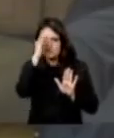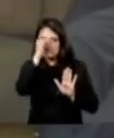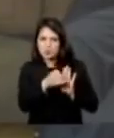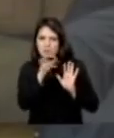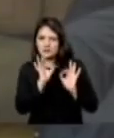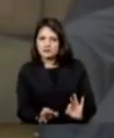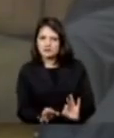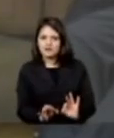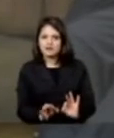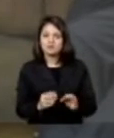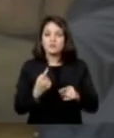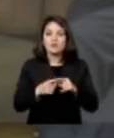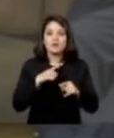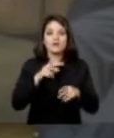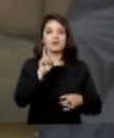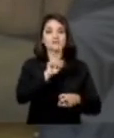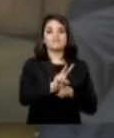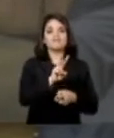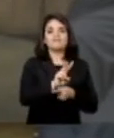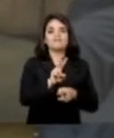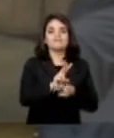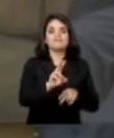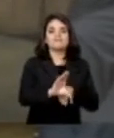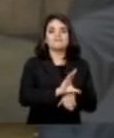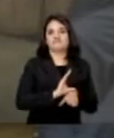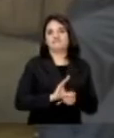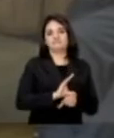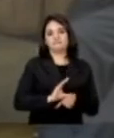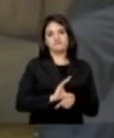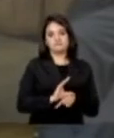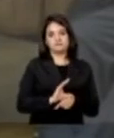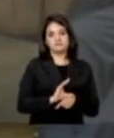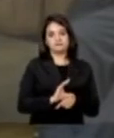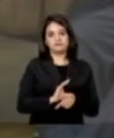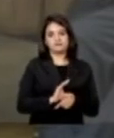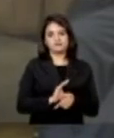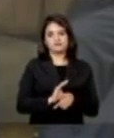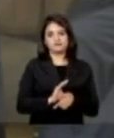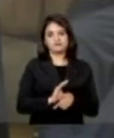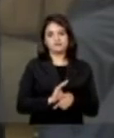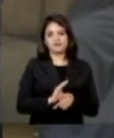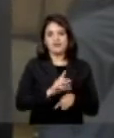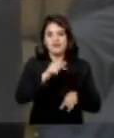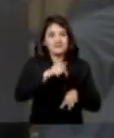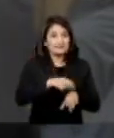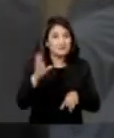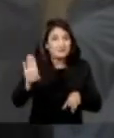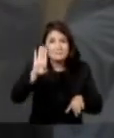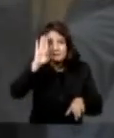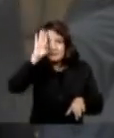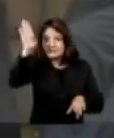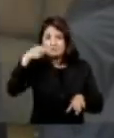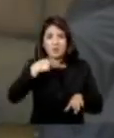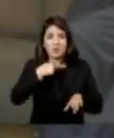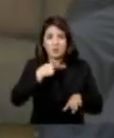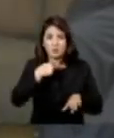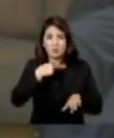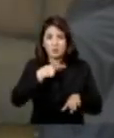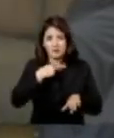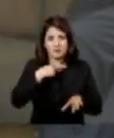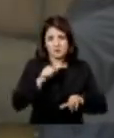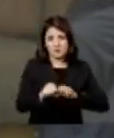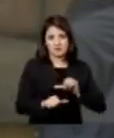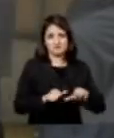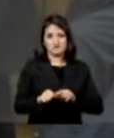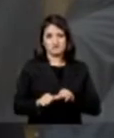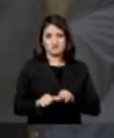para zelar a incolumidade, para zelar a intocável cláusula pétrea. Ou seja,